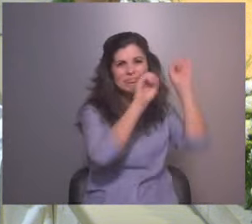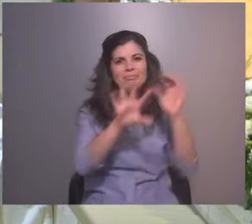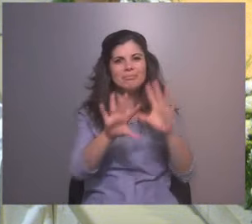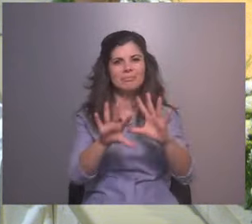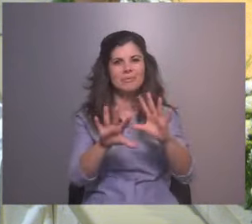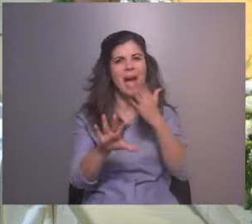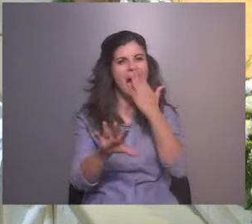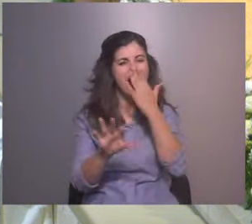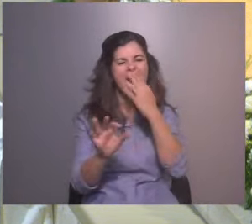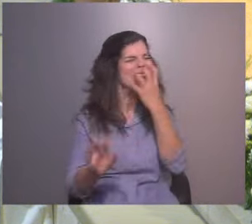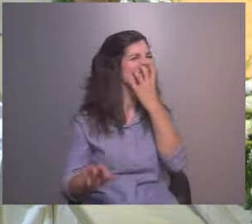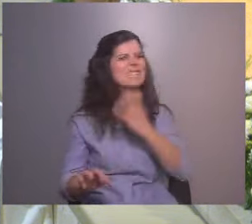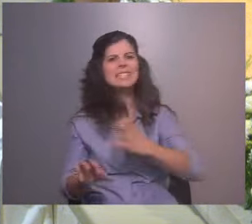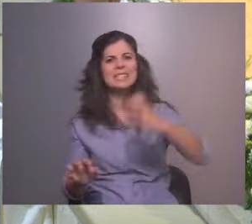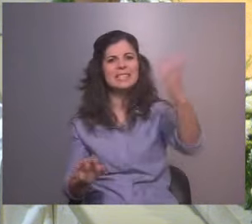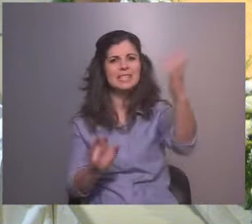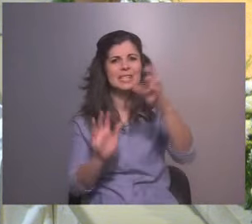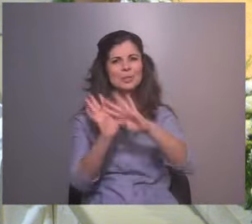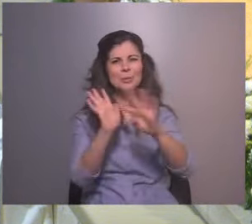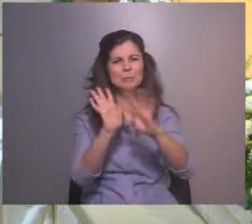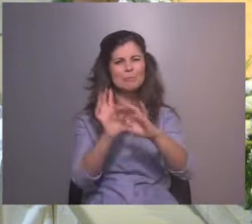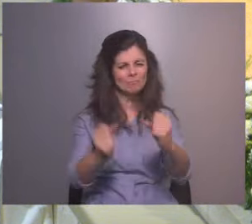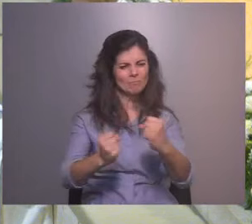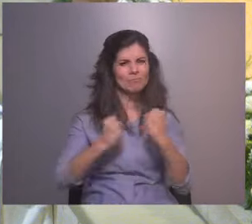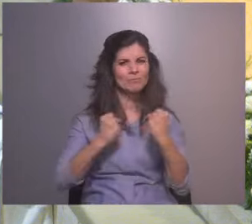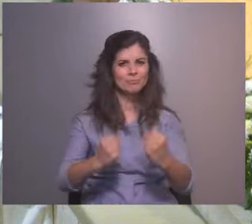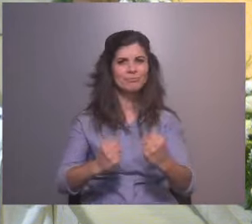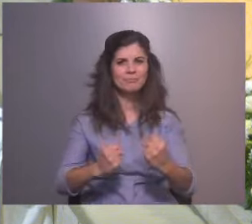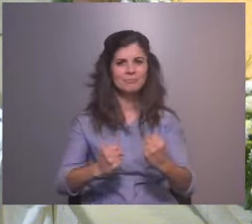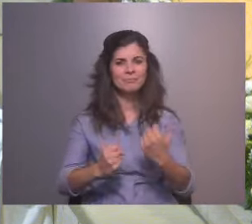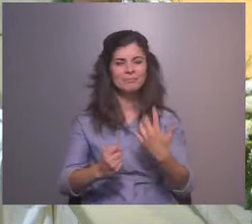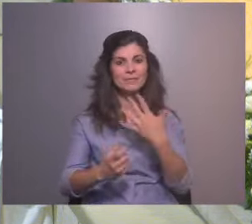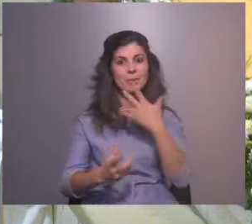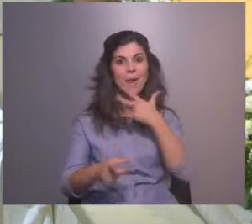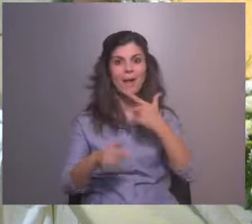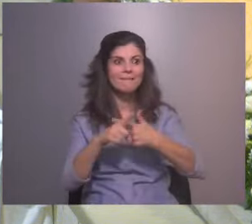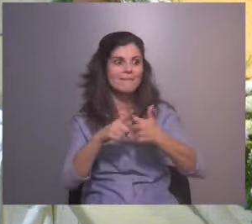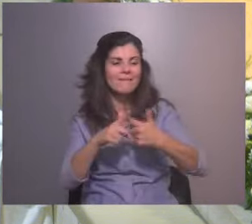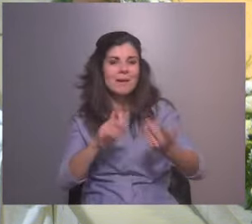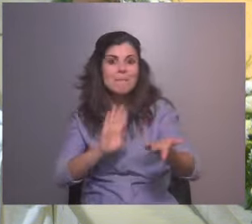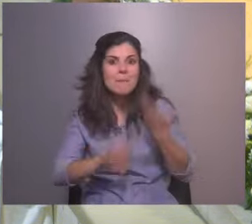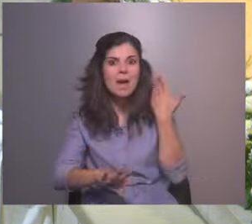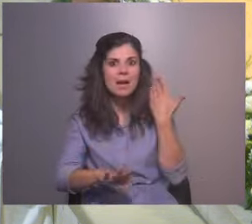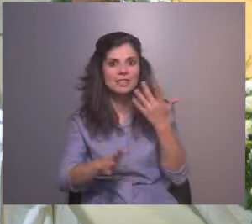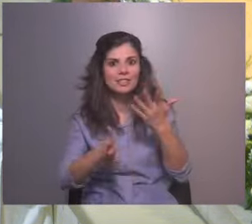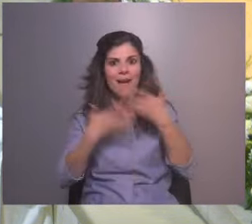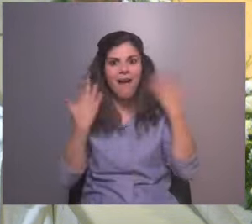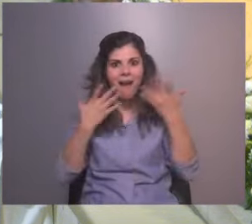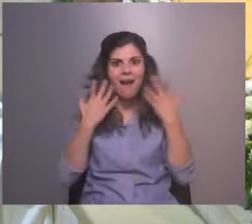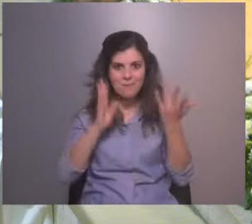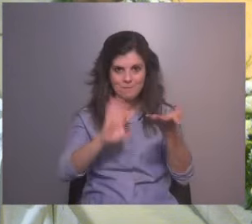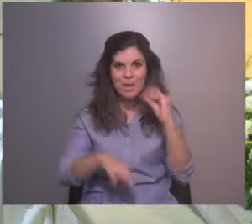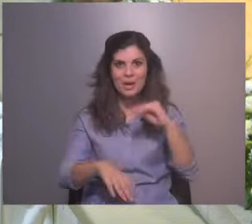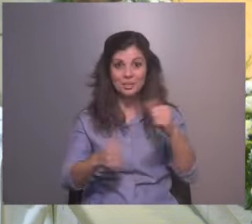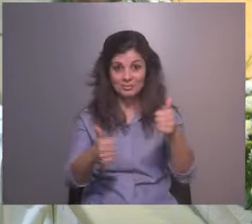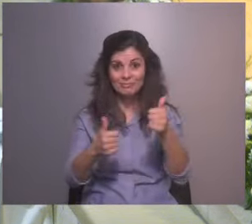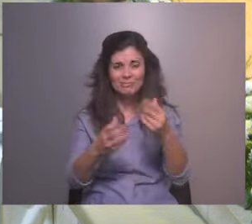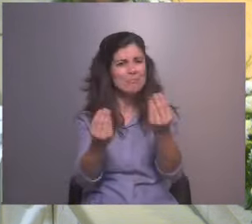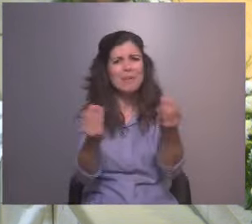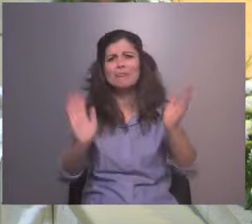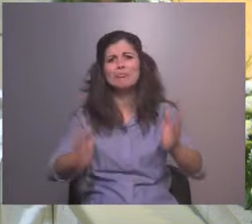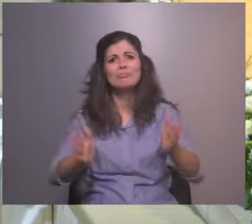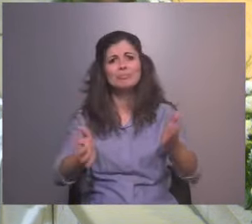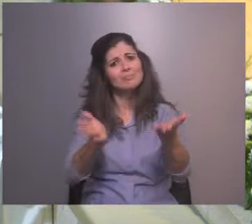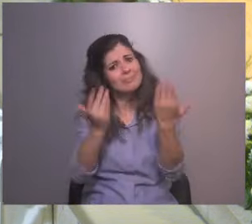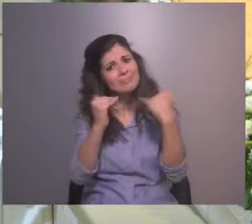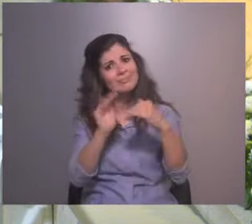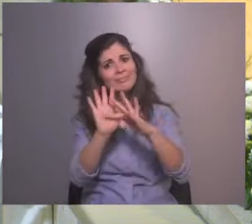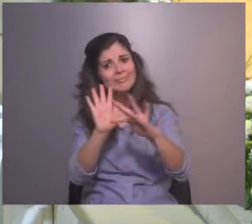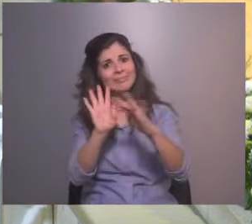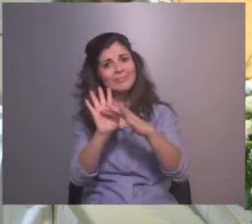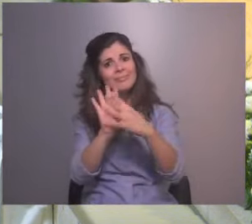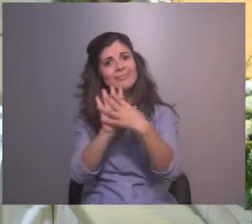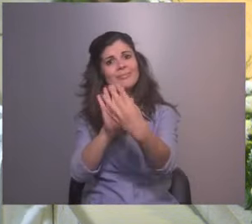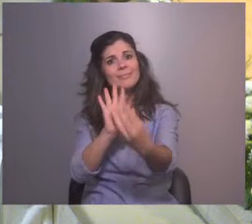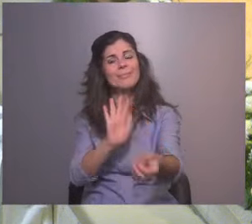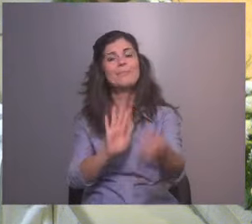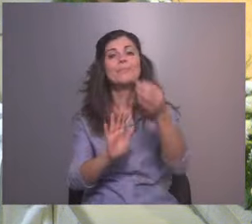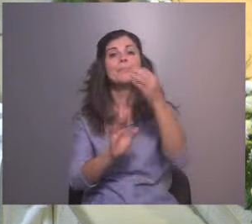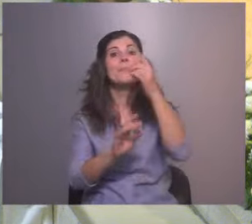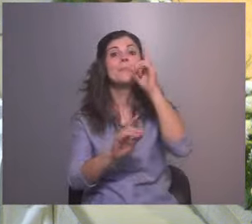Irmãos peregrinos, estamos a cantar já muito bem com os lábios, mas é muito importante que estas palavras brotem do nosso